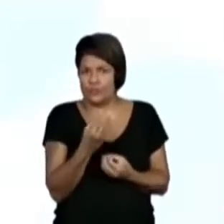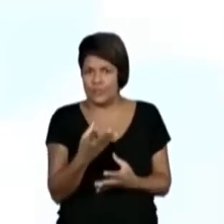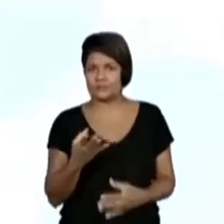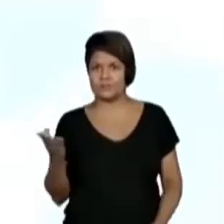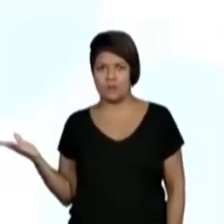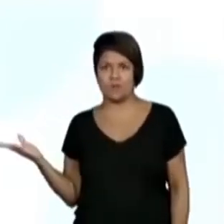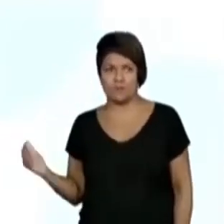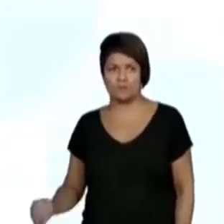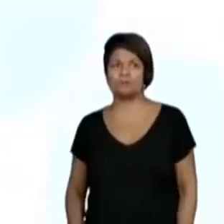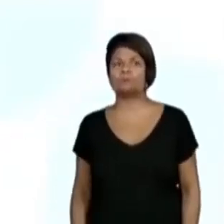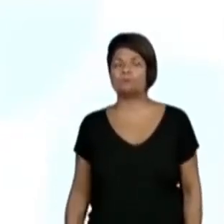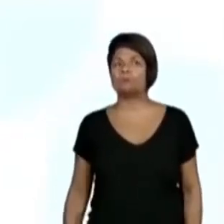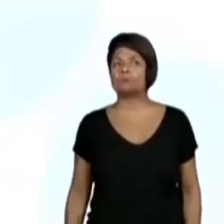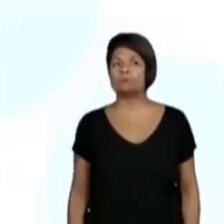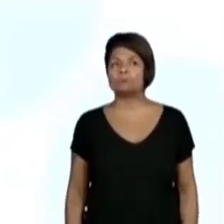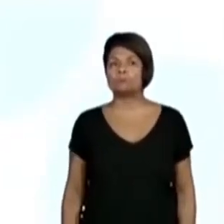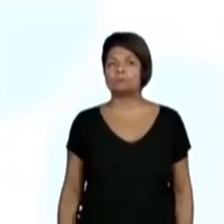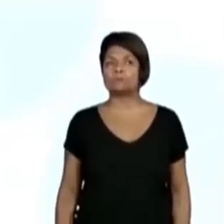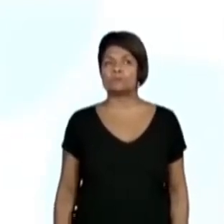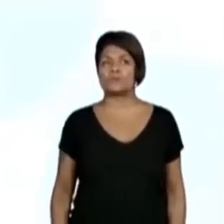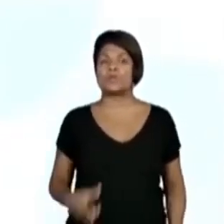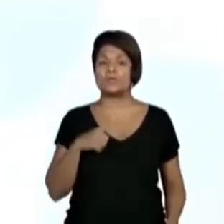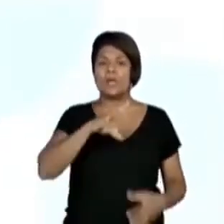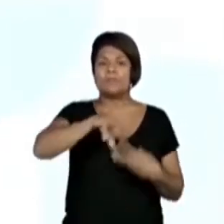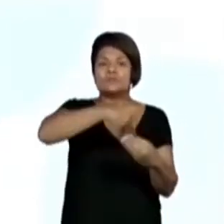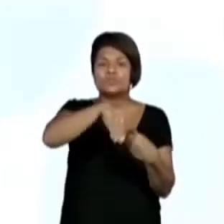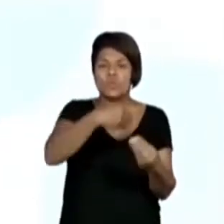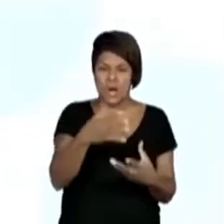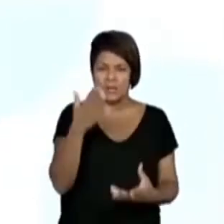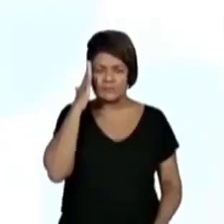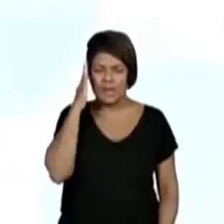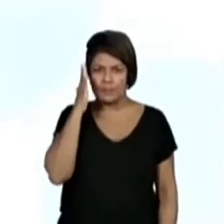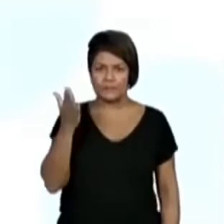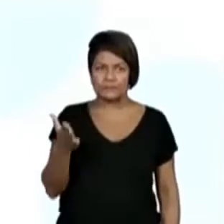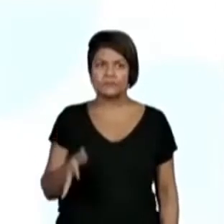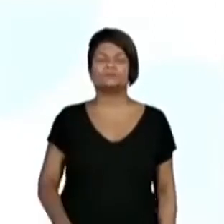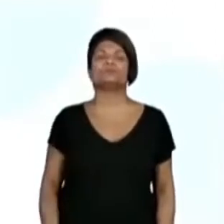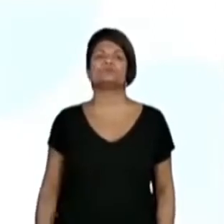aqui. Estão misturadas. Veja.